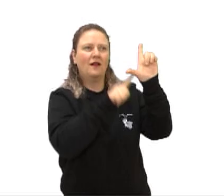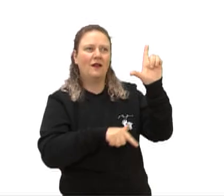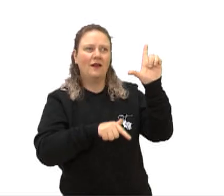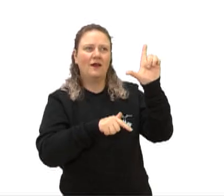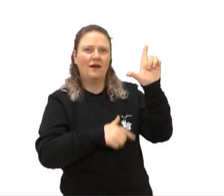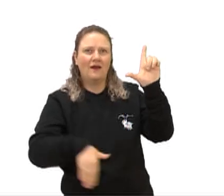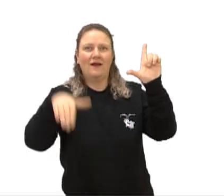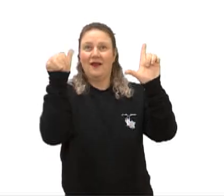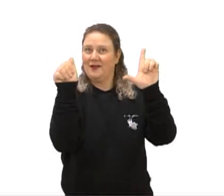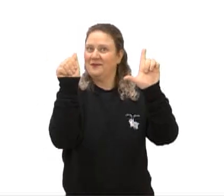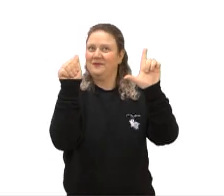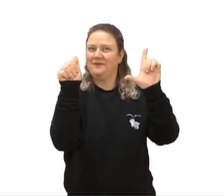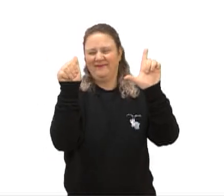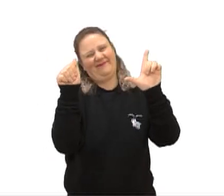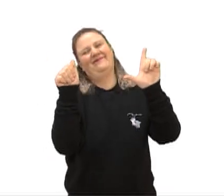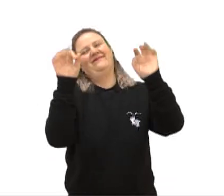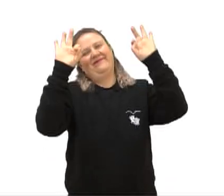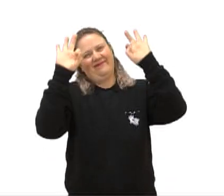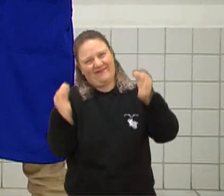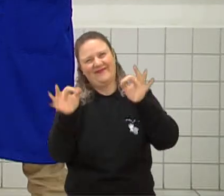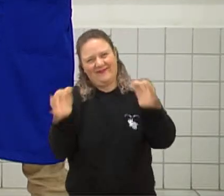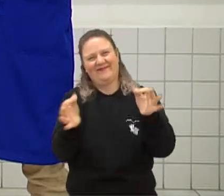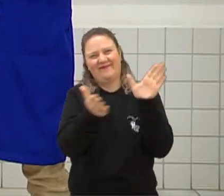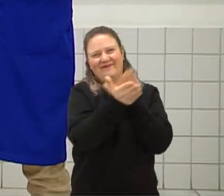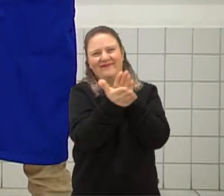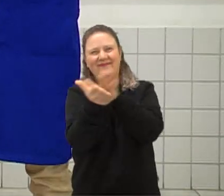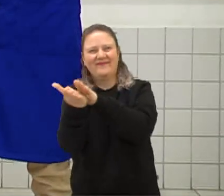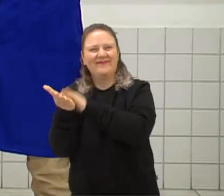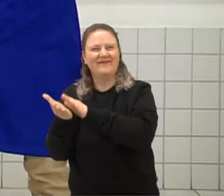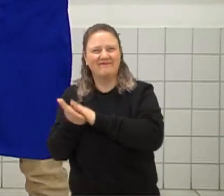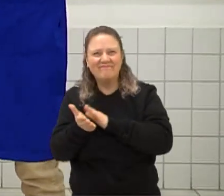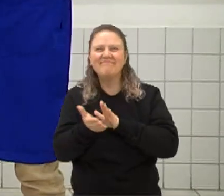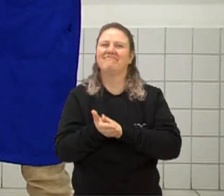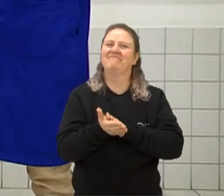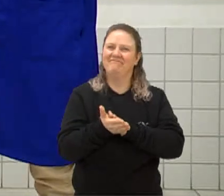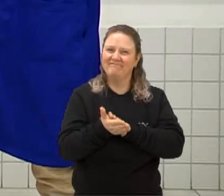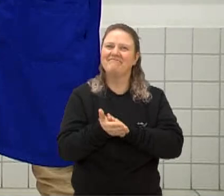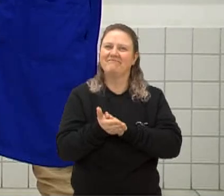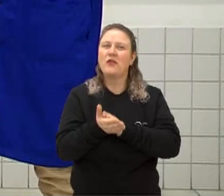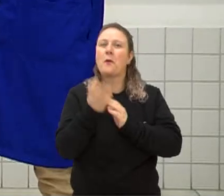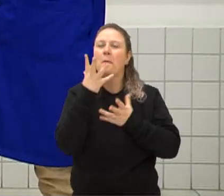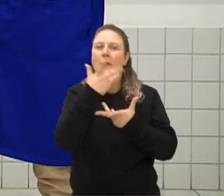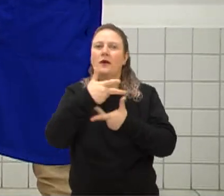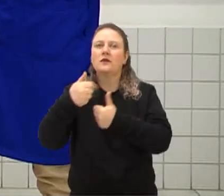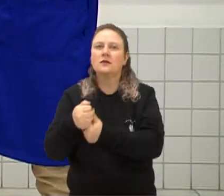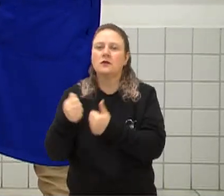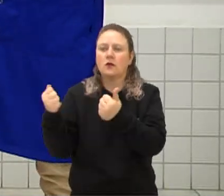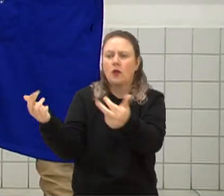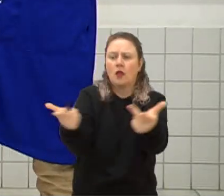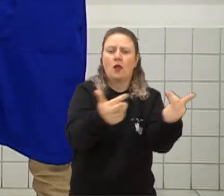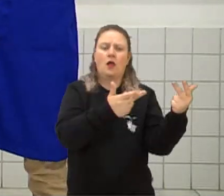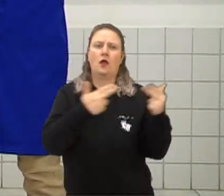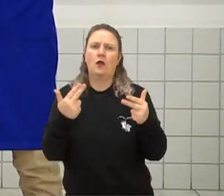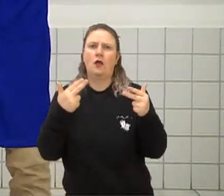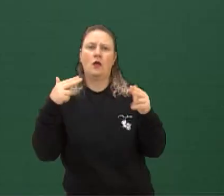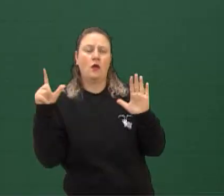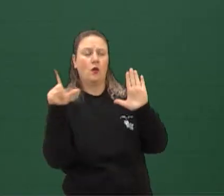a letra? Letra A, olha que maravilha, né? Exatamente isso, igualdade de todos perante a lei,